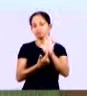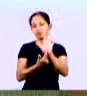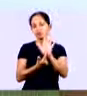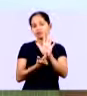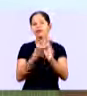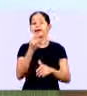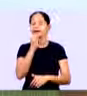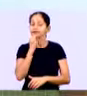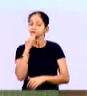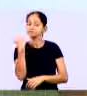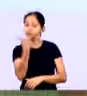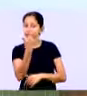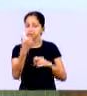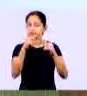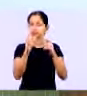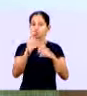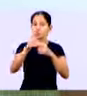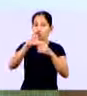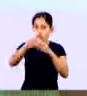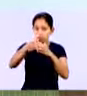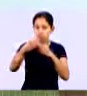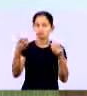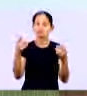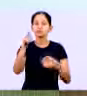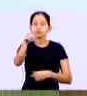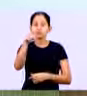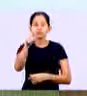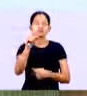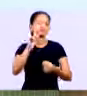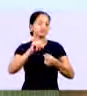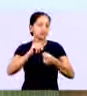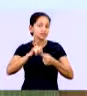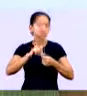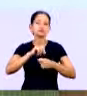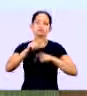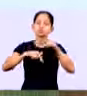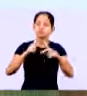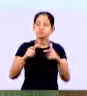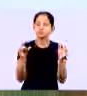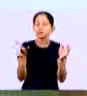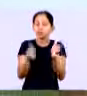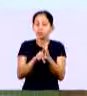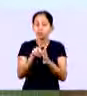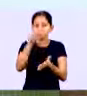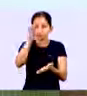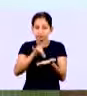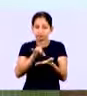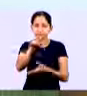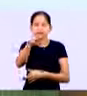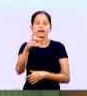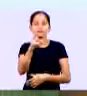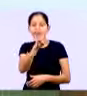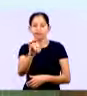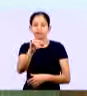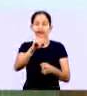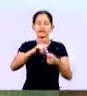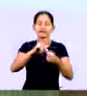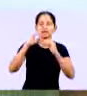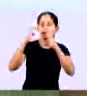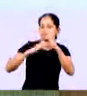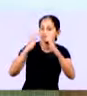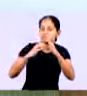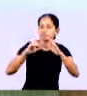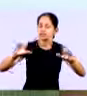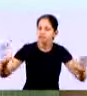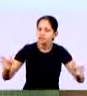essa concepção é que vocês, ao executarem um planejamento financeiro, vocês estarão dando condições de sustentação